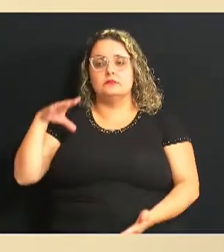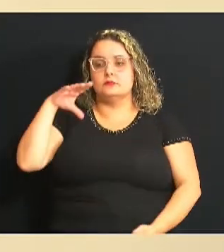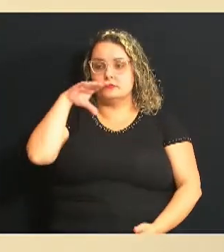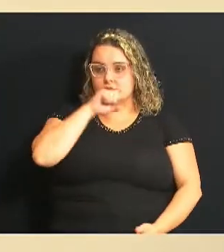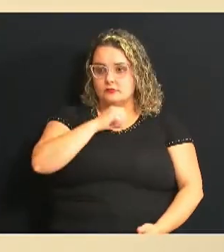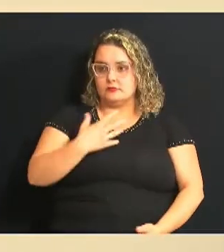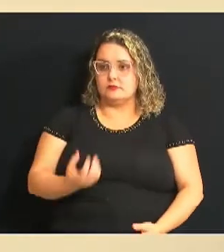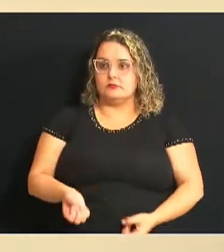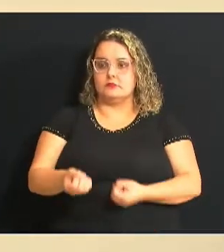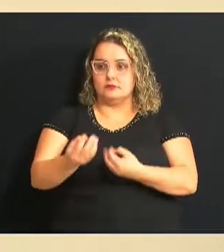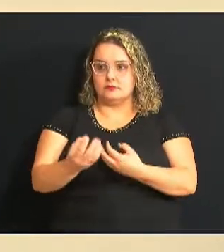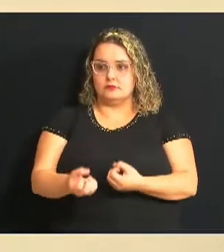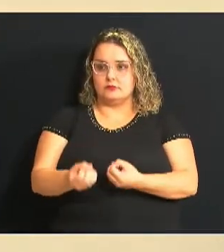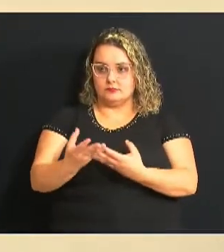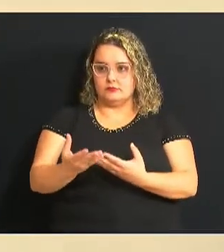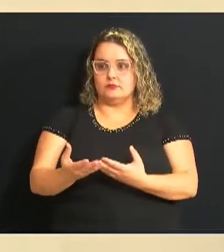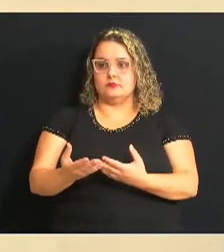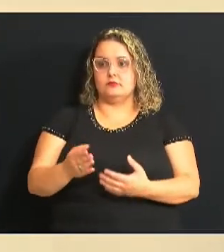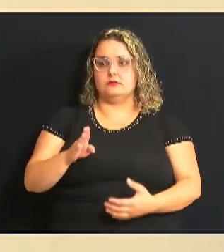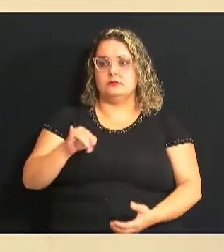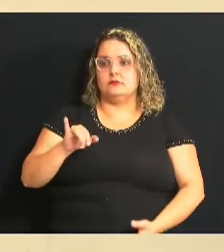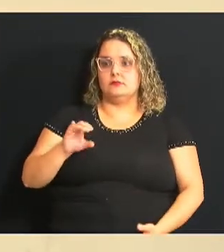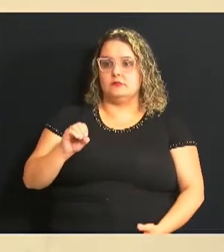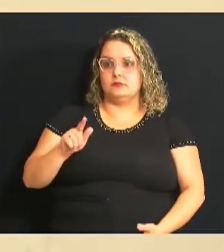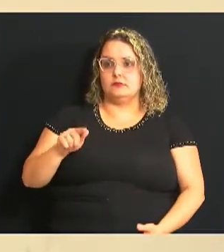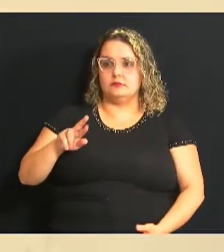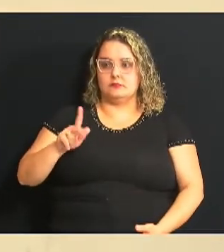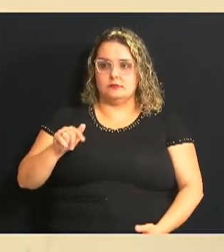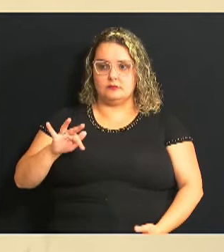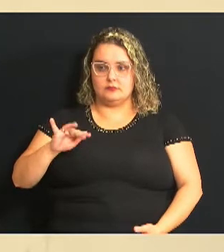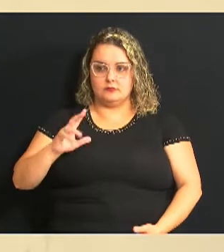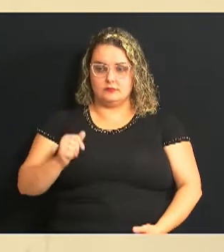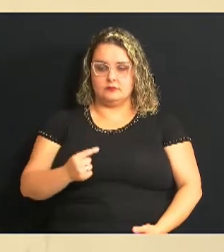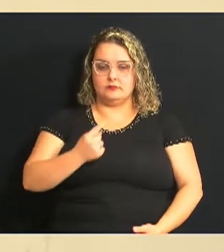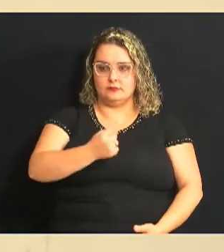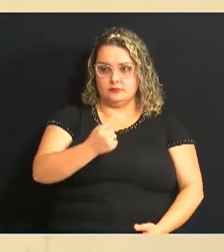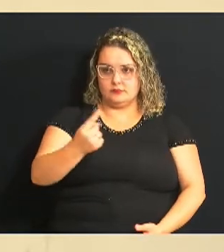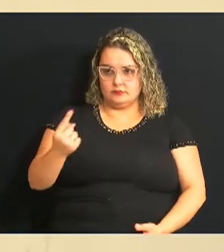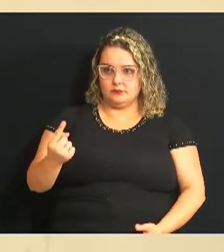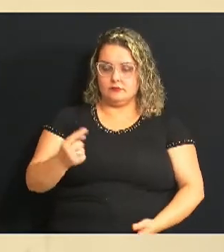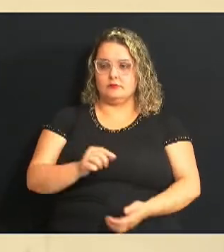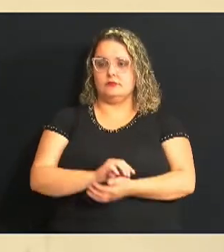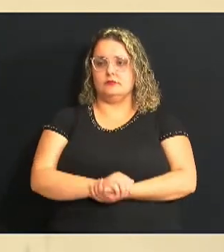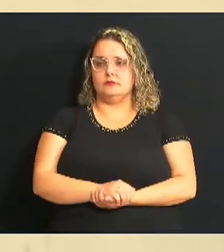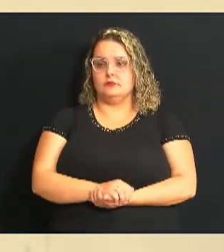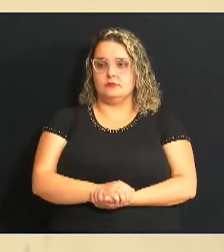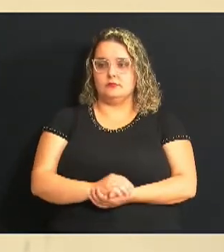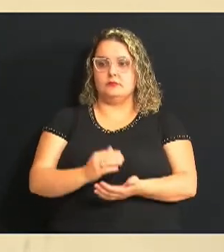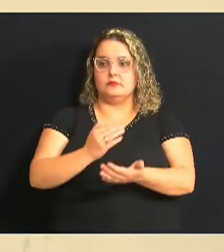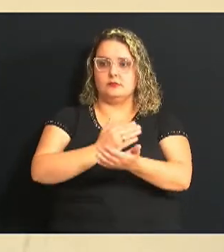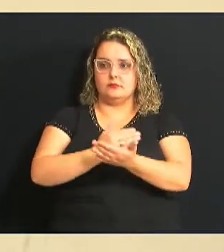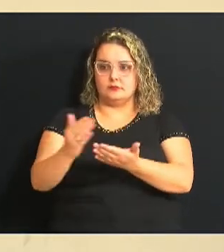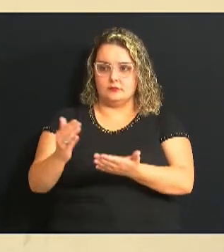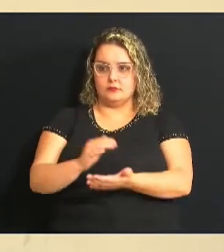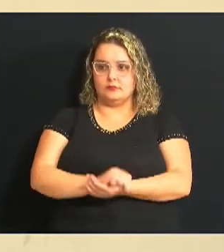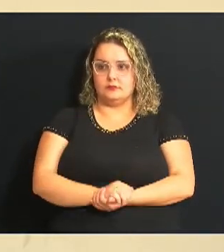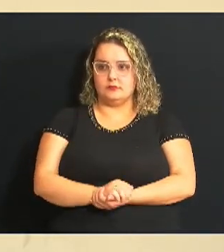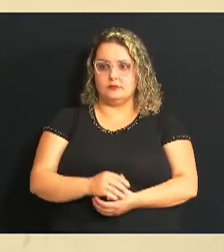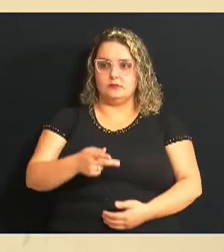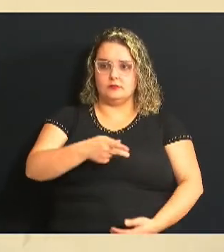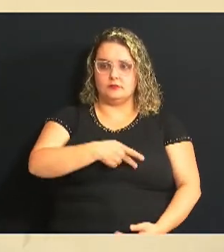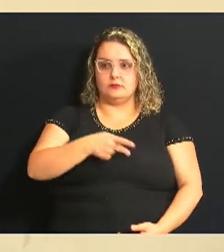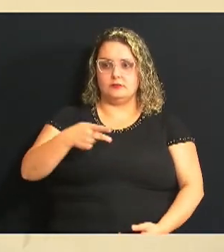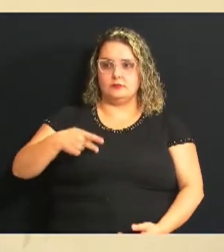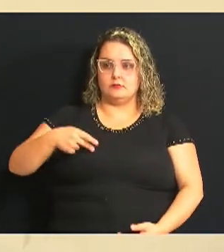algumas informações biográficas de cada um deles, a começar pelo